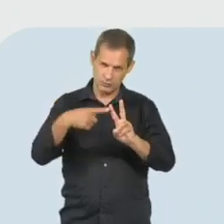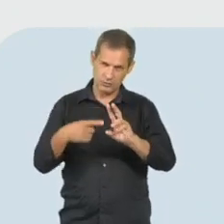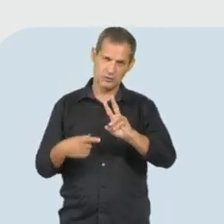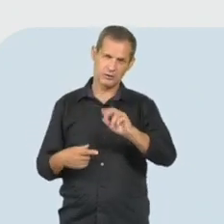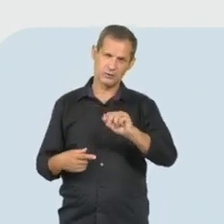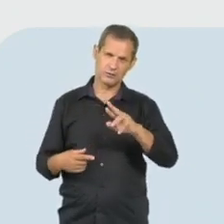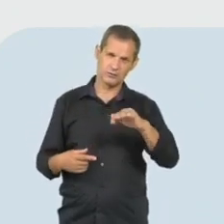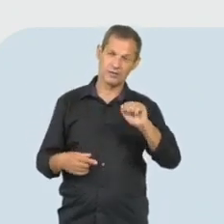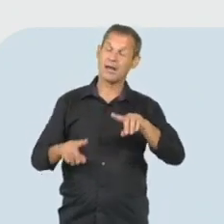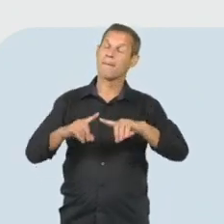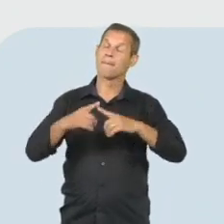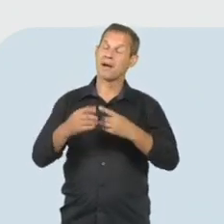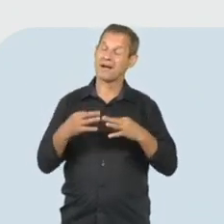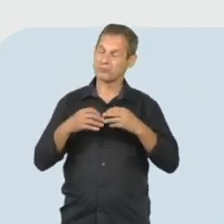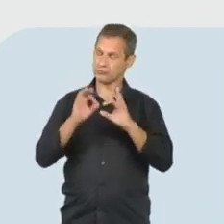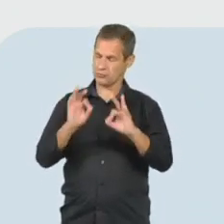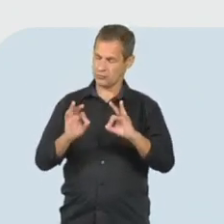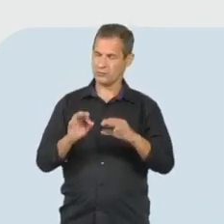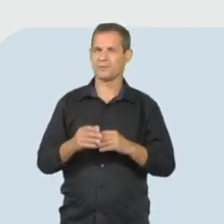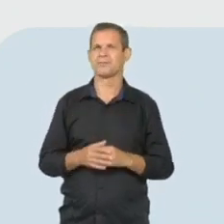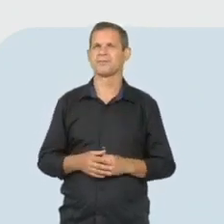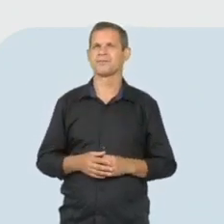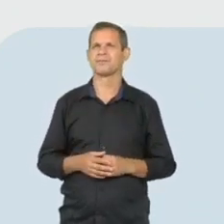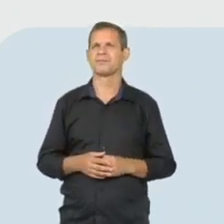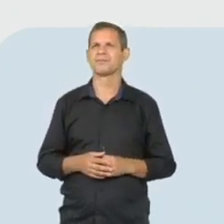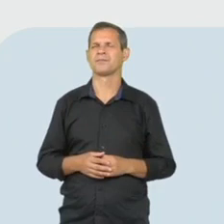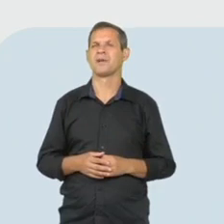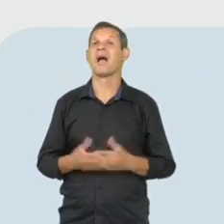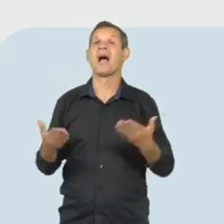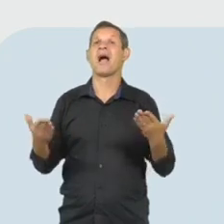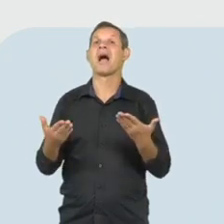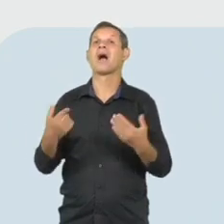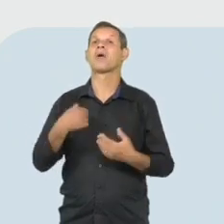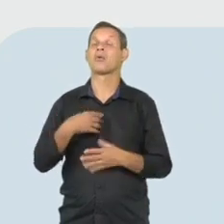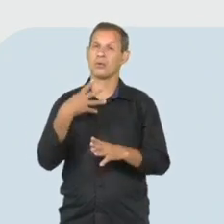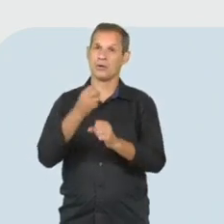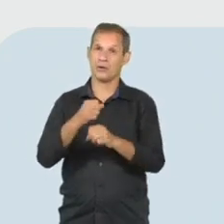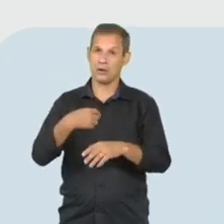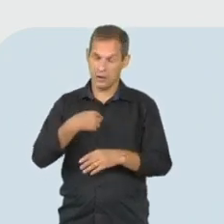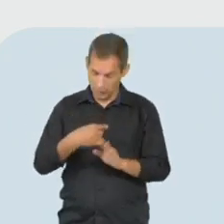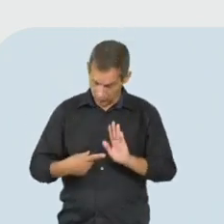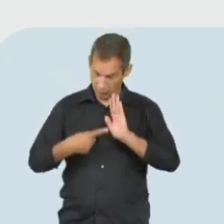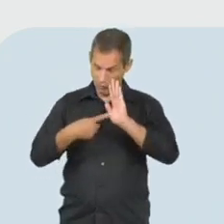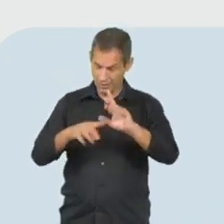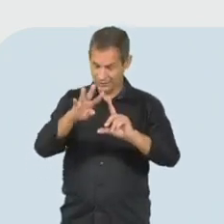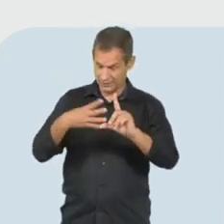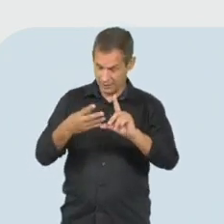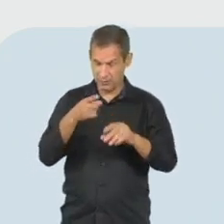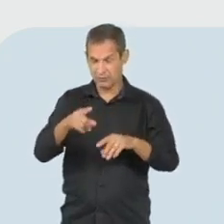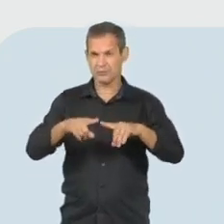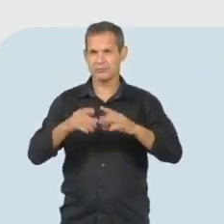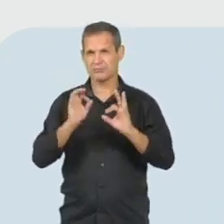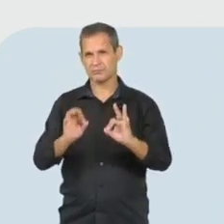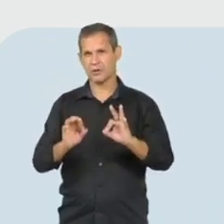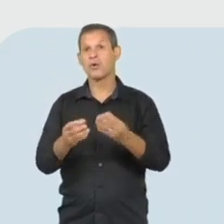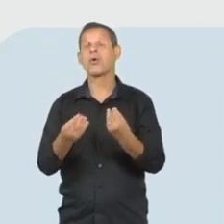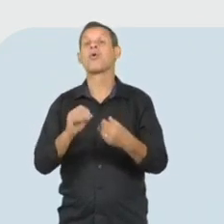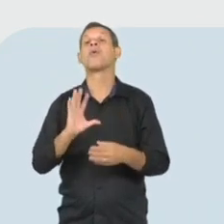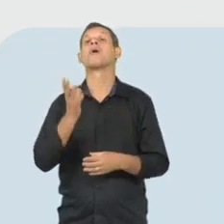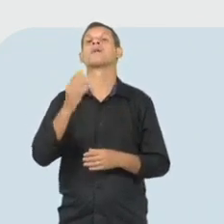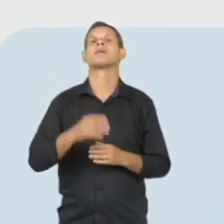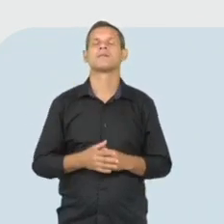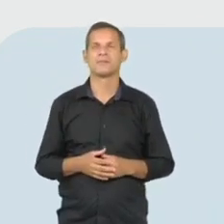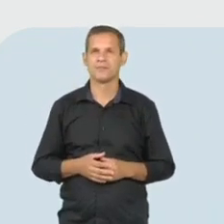variância, tudo certo aqui. Agora eu vou para o cálculo e aí eu vou mostrar a tabela para você certinho como isso vai